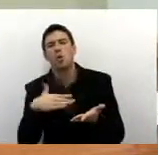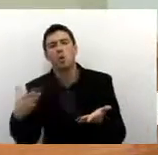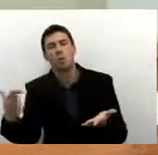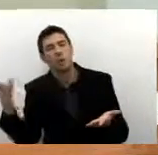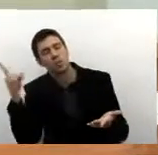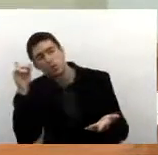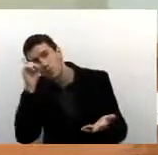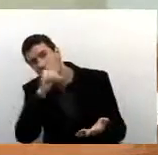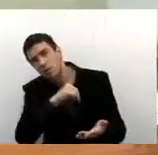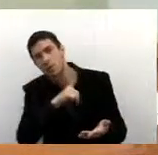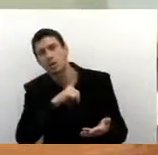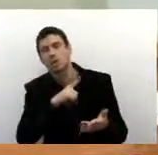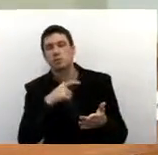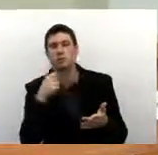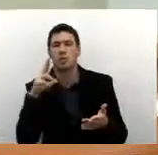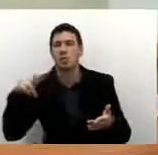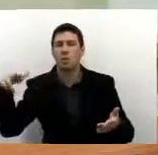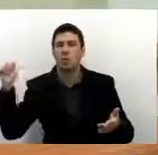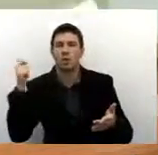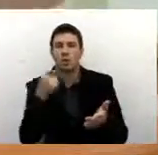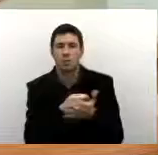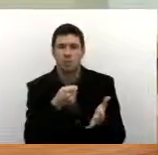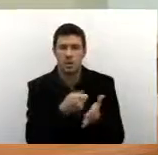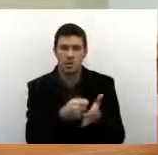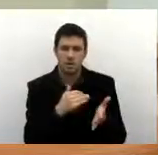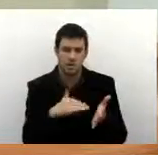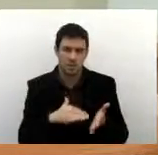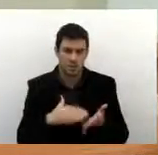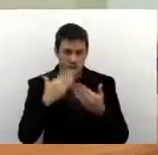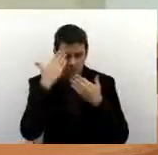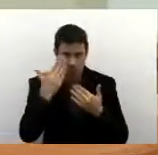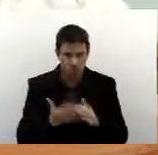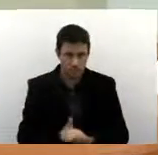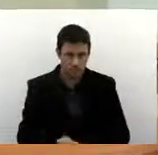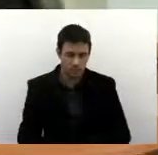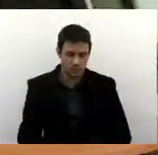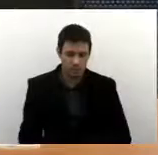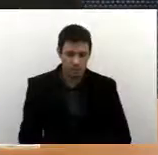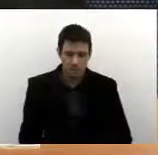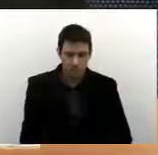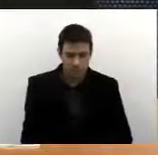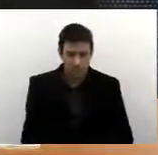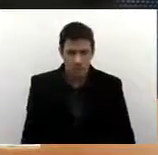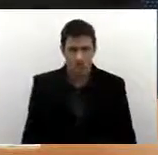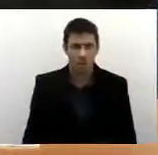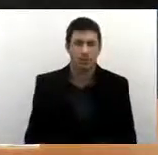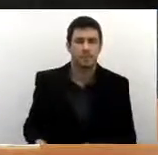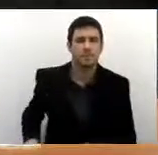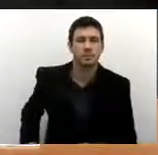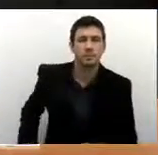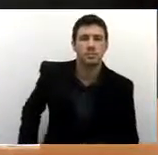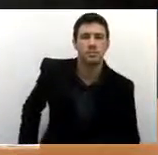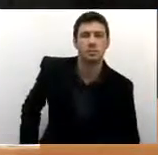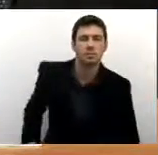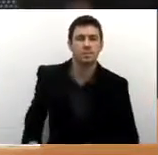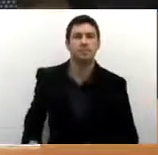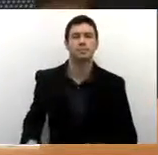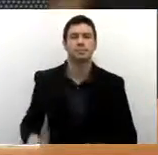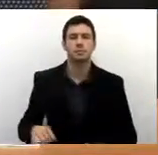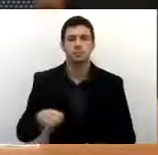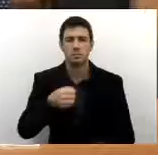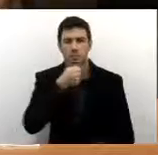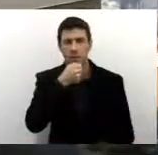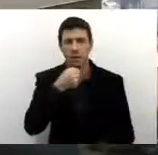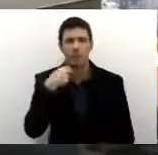senhor jamais cobraria do secretário? Obrigado. Com a palavra, nosso nobre vereador